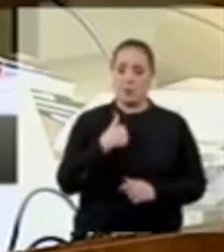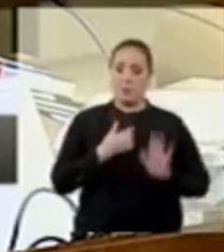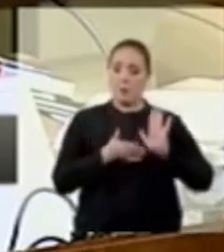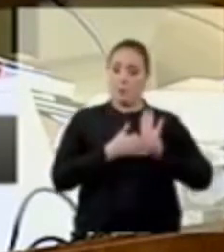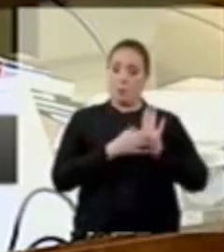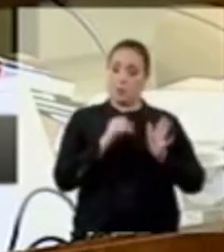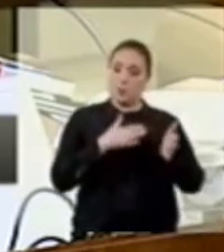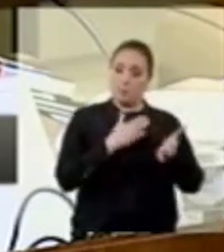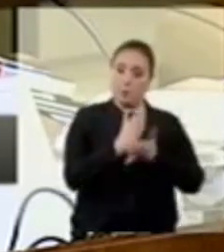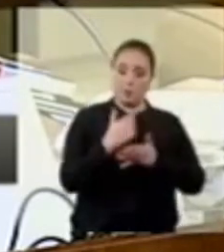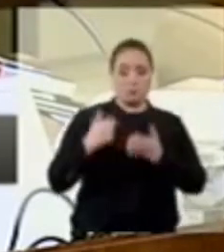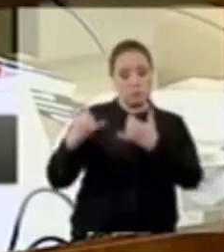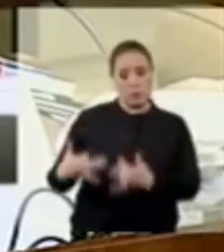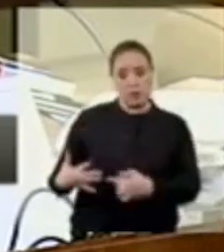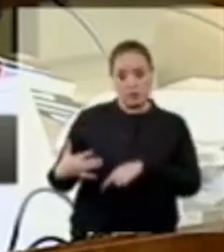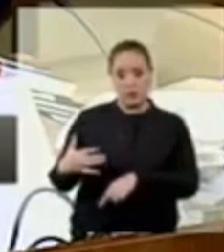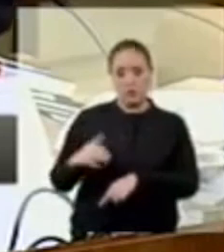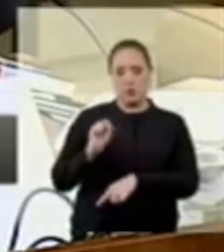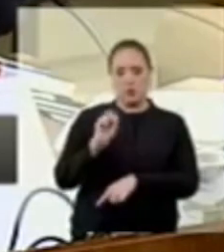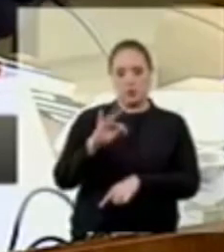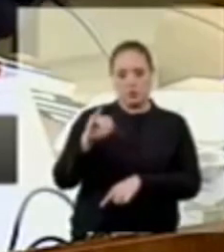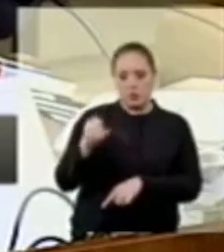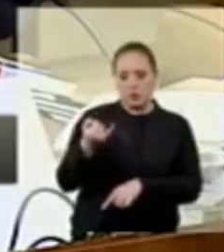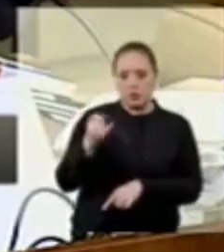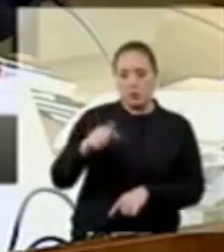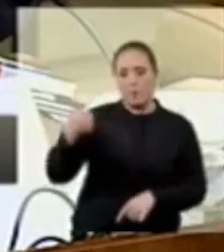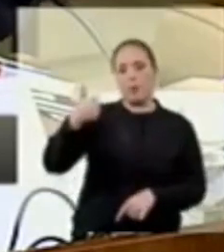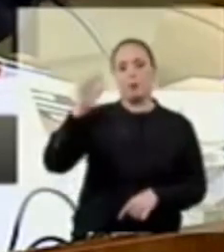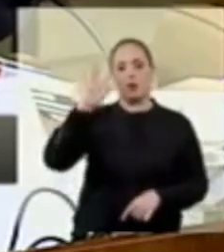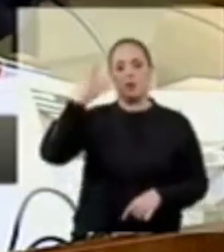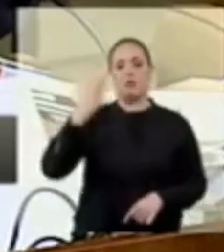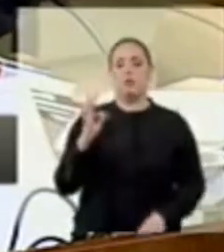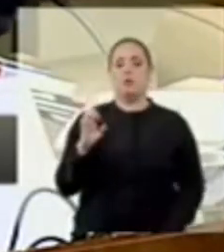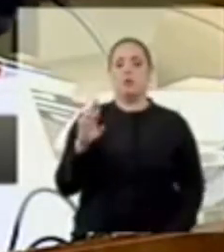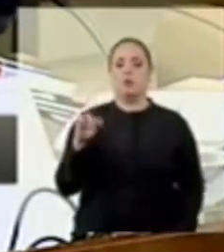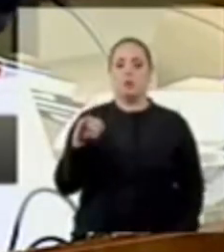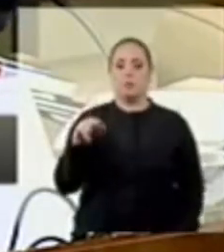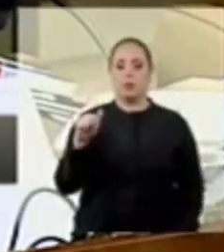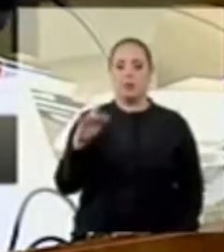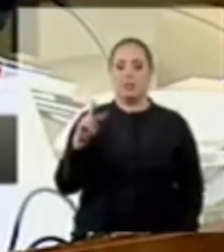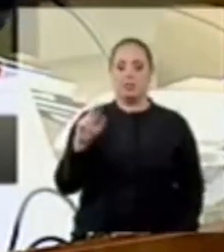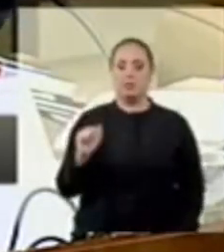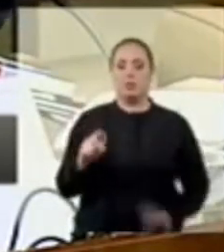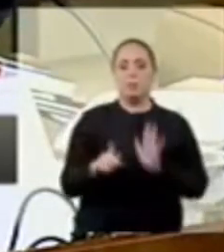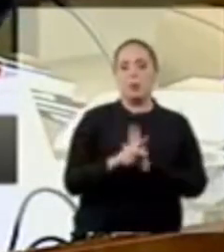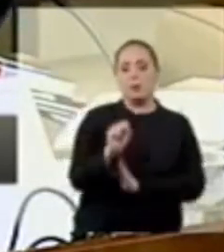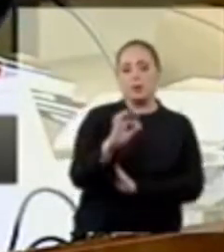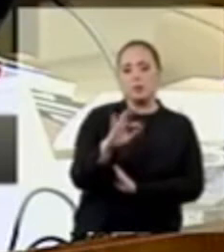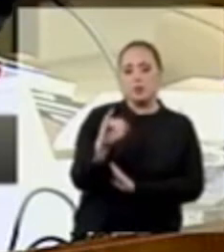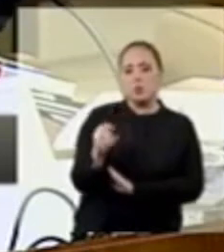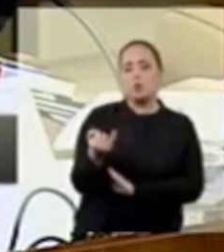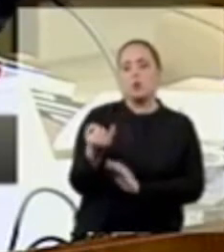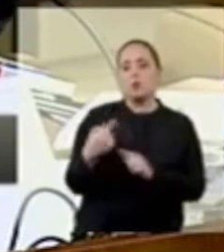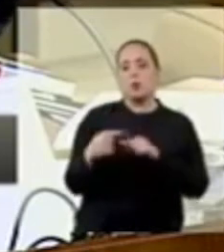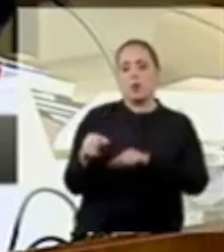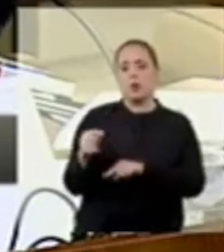passar que seja stj que seja a primeira decisão terminativa do stj porque esta se consegue